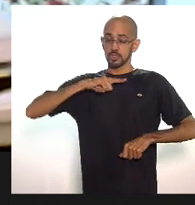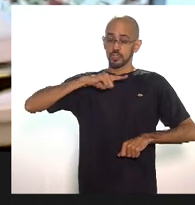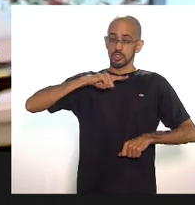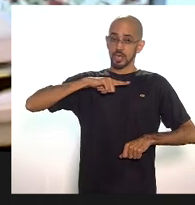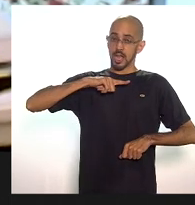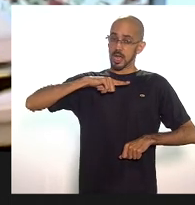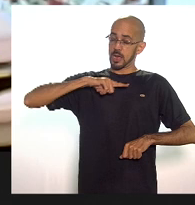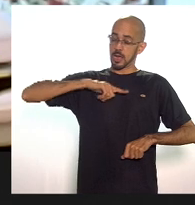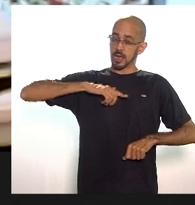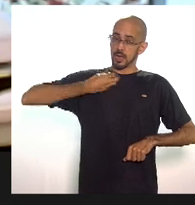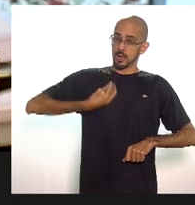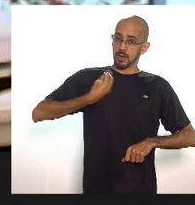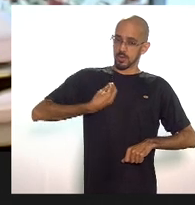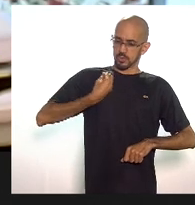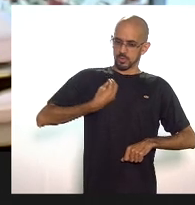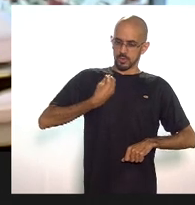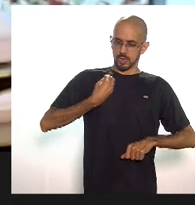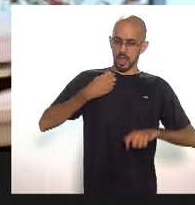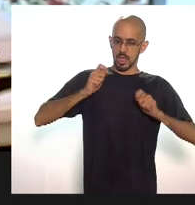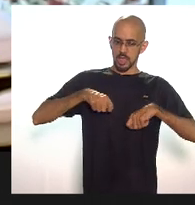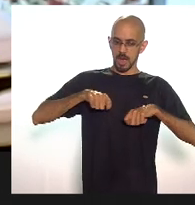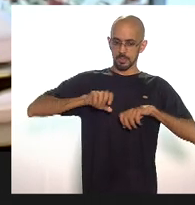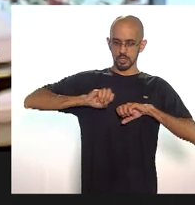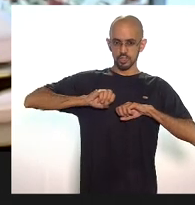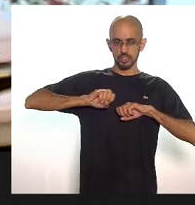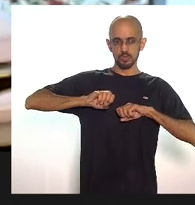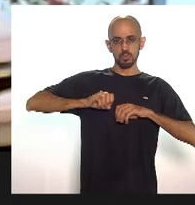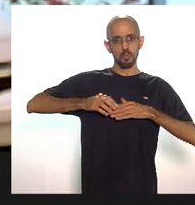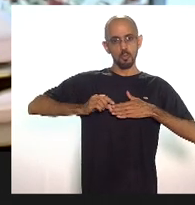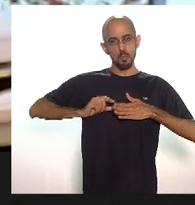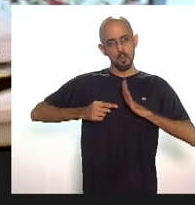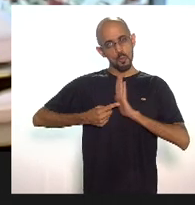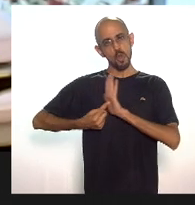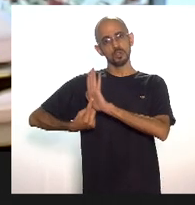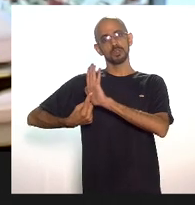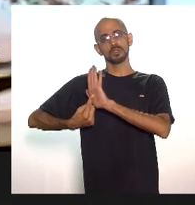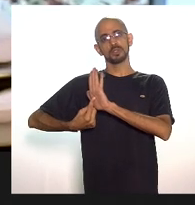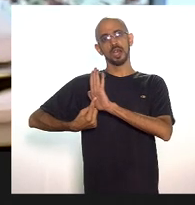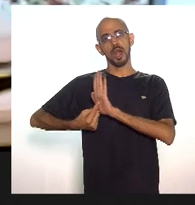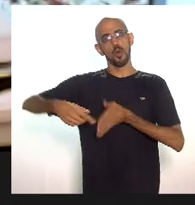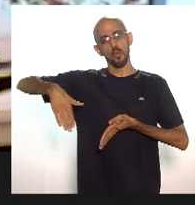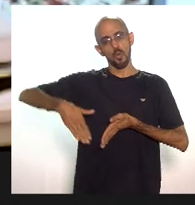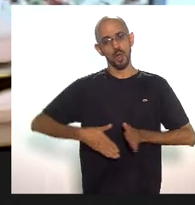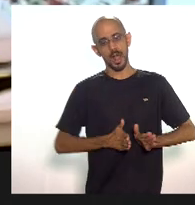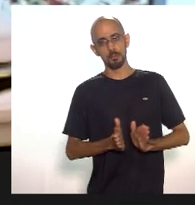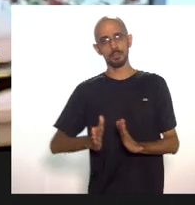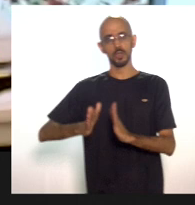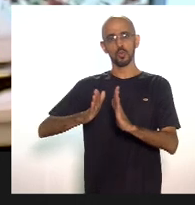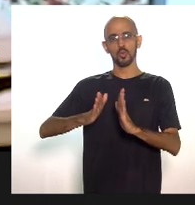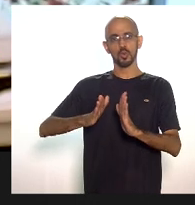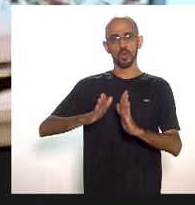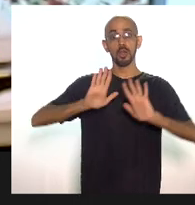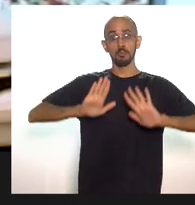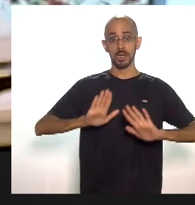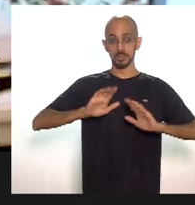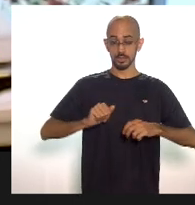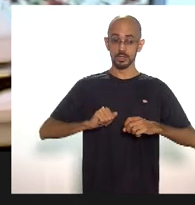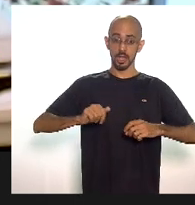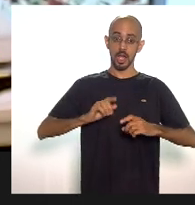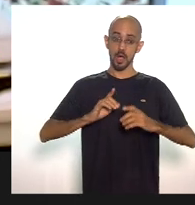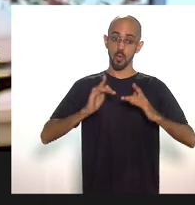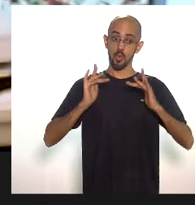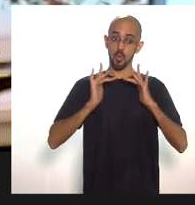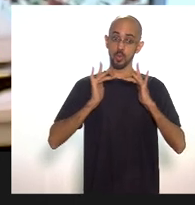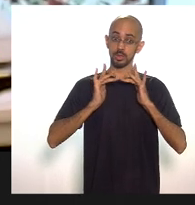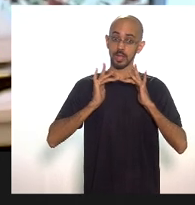aqui pode dar o caminho para a gente atingir os objetivos. A interlocução junto ao ministro Tarcísio